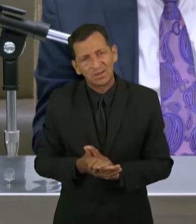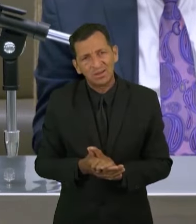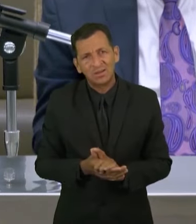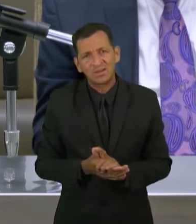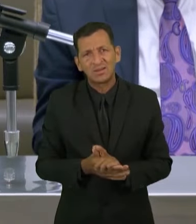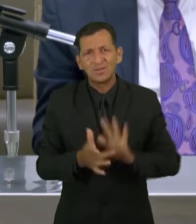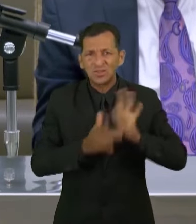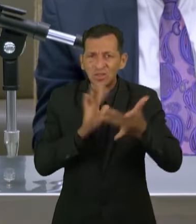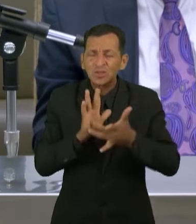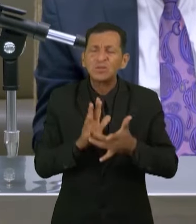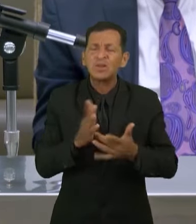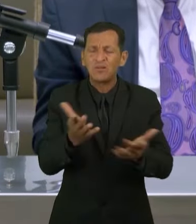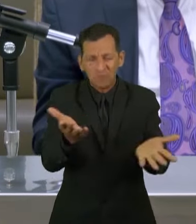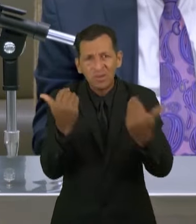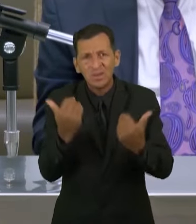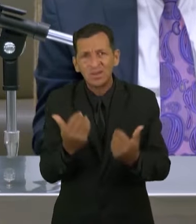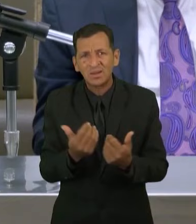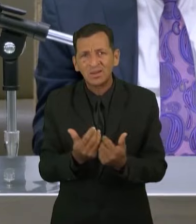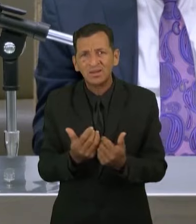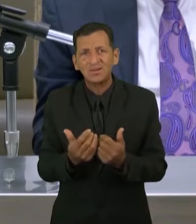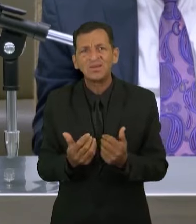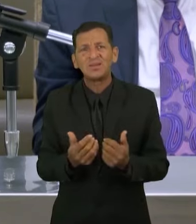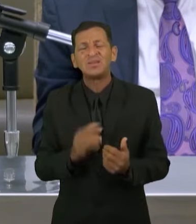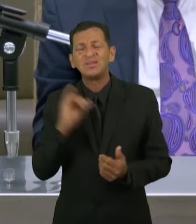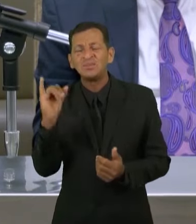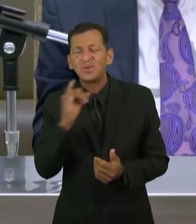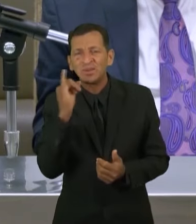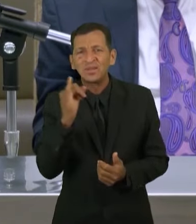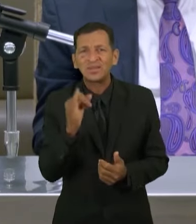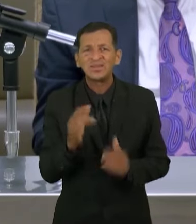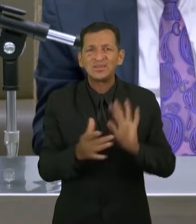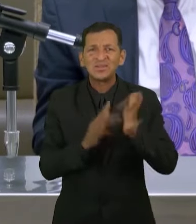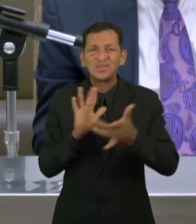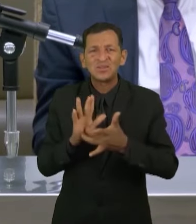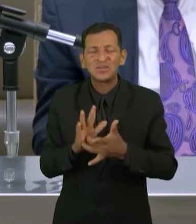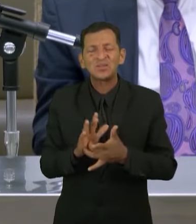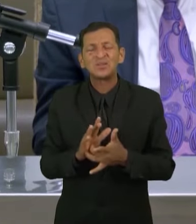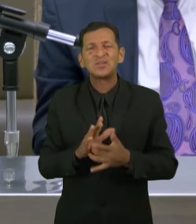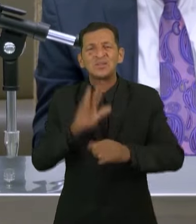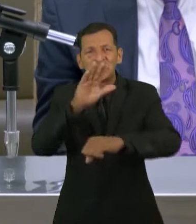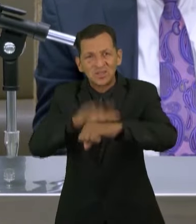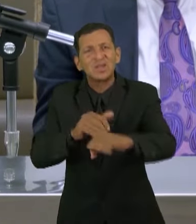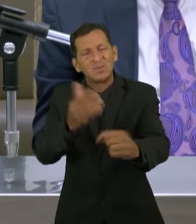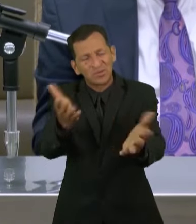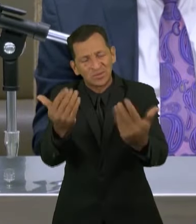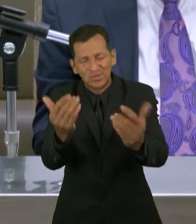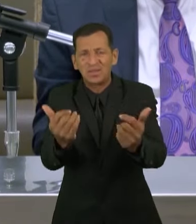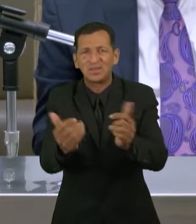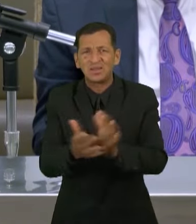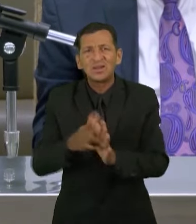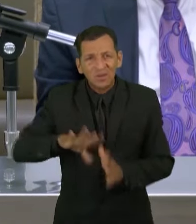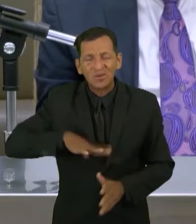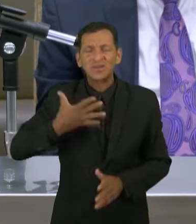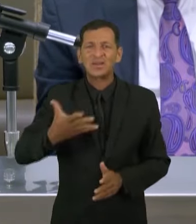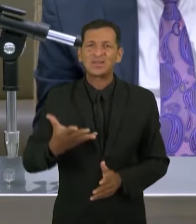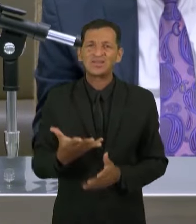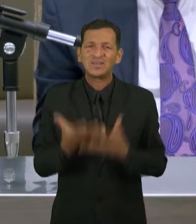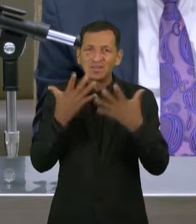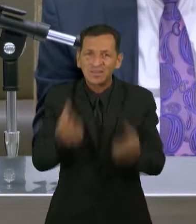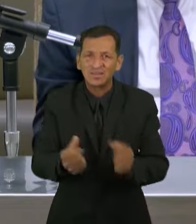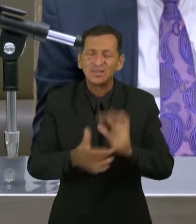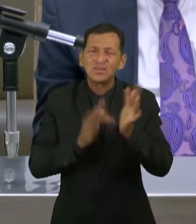Vem a mim. Aí o que é que ele promete para quem vem? Alívio. Ele diz: